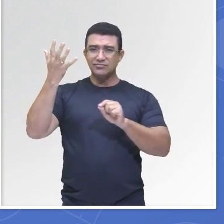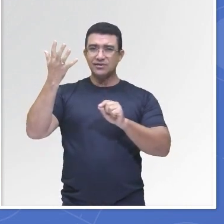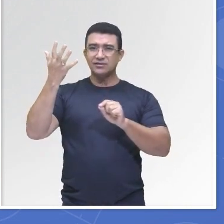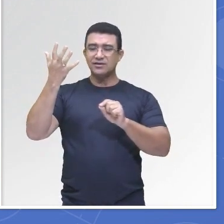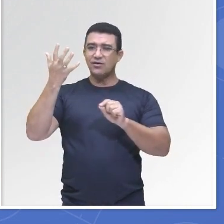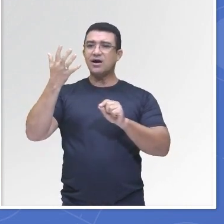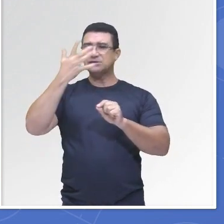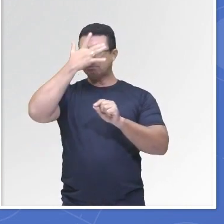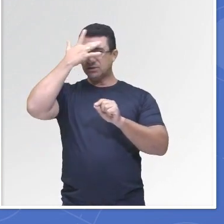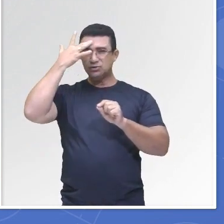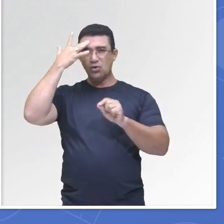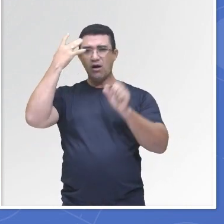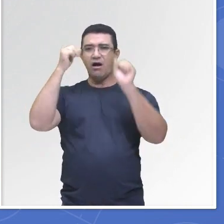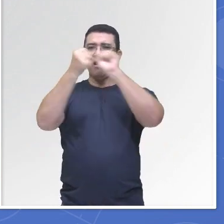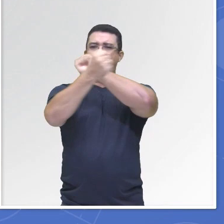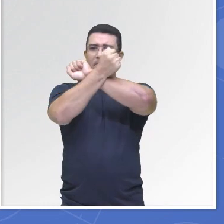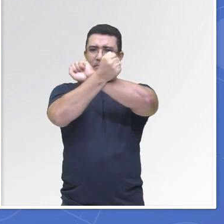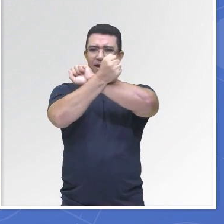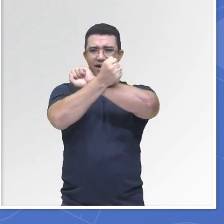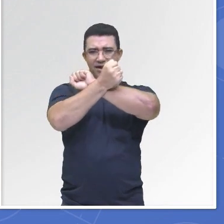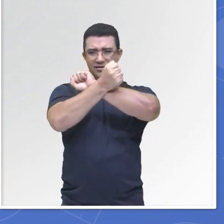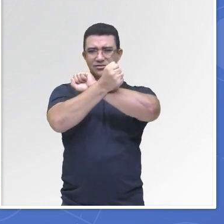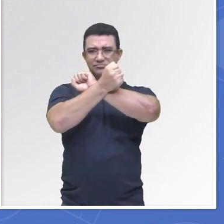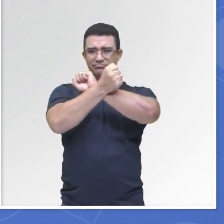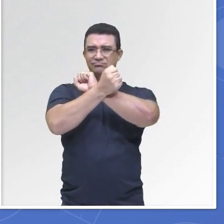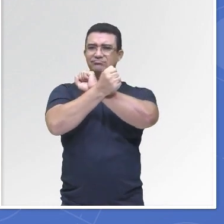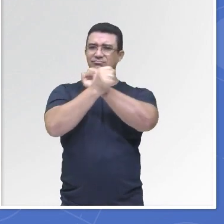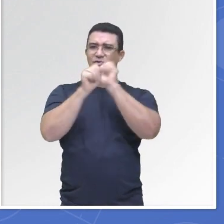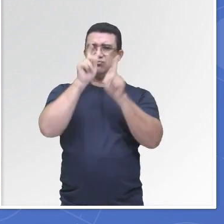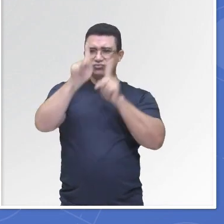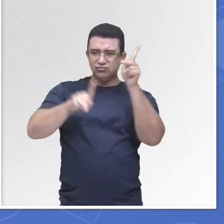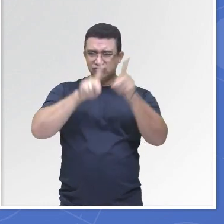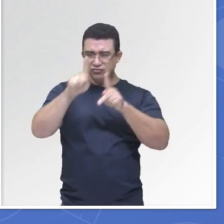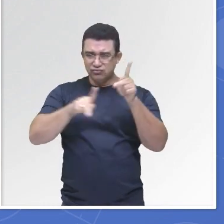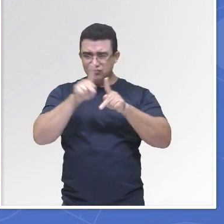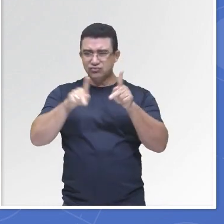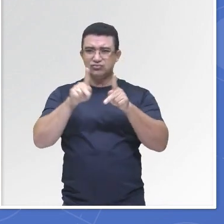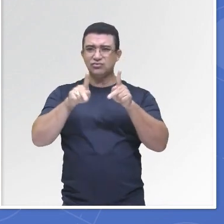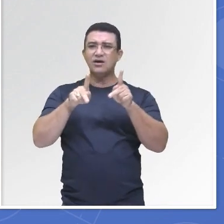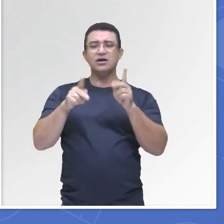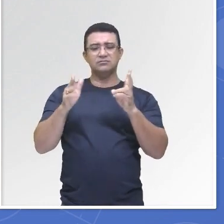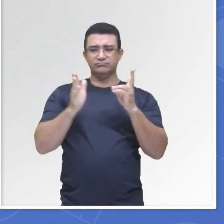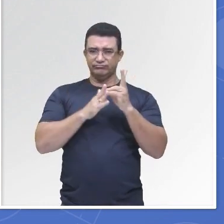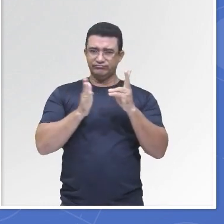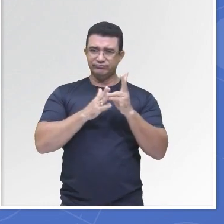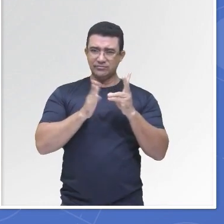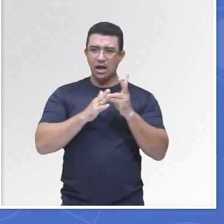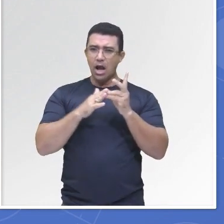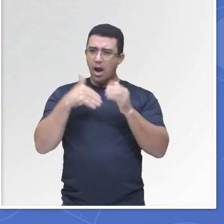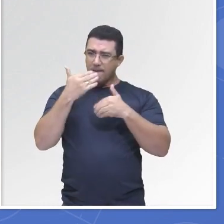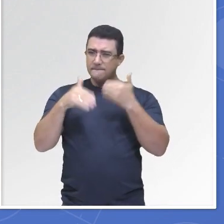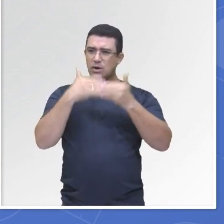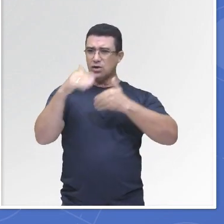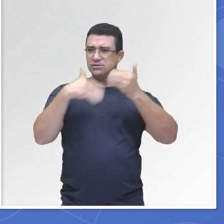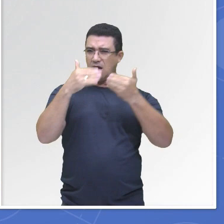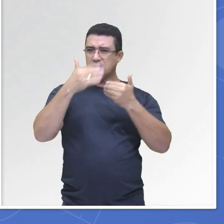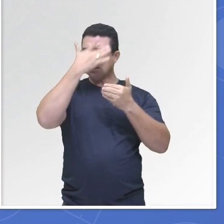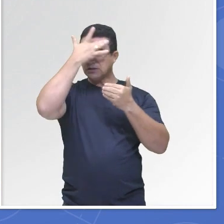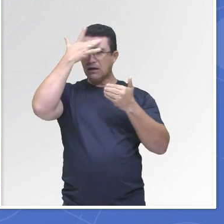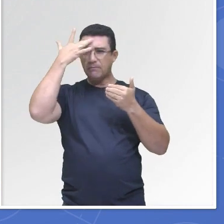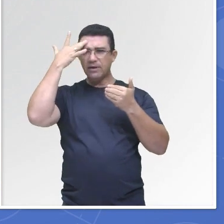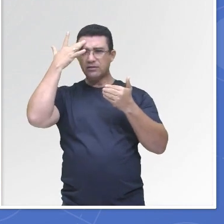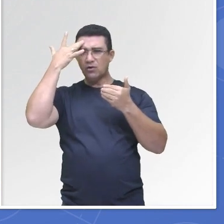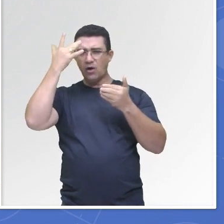da escravização dos povos indígenas e também de um processo que a gente chama de aculturação, uma aculturação